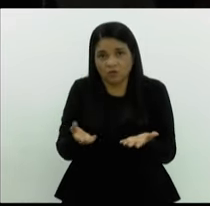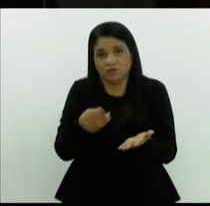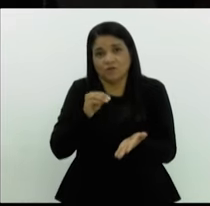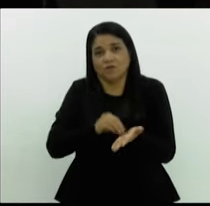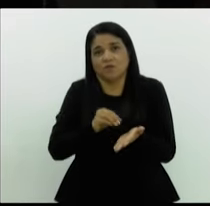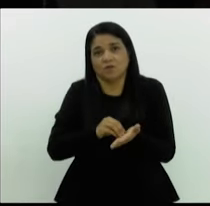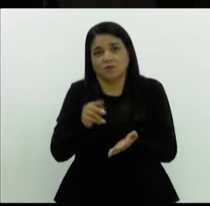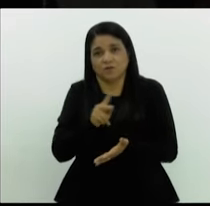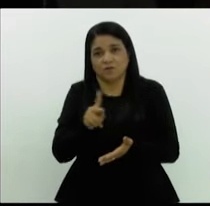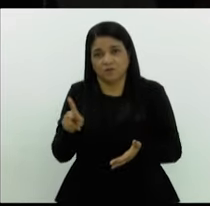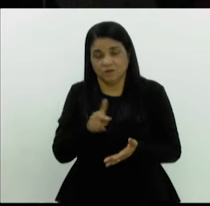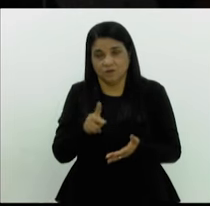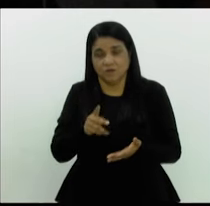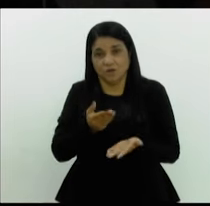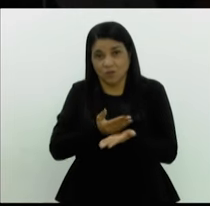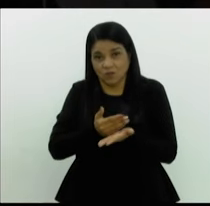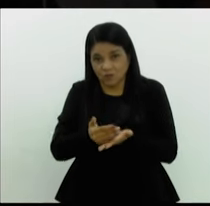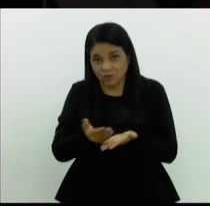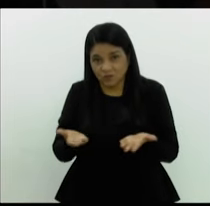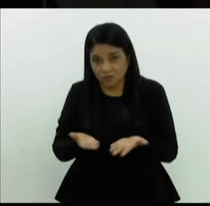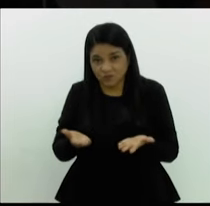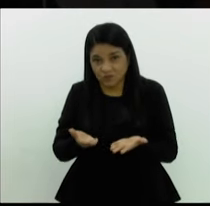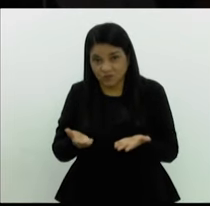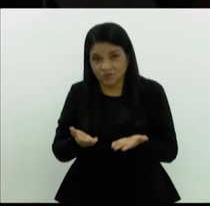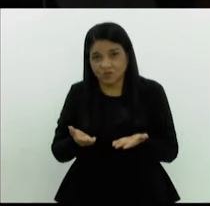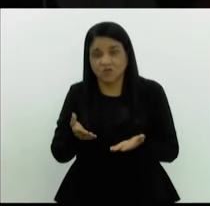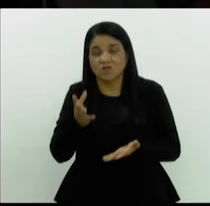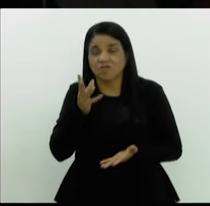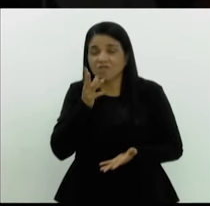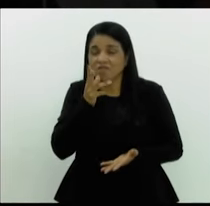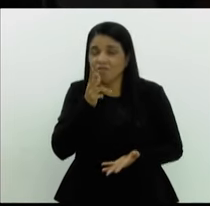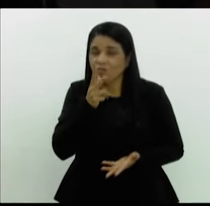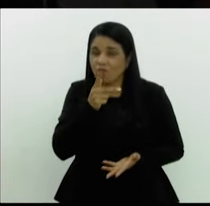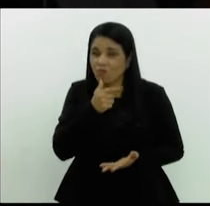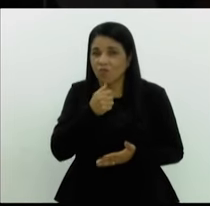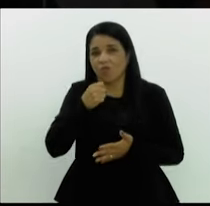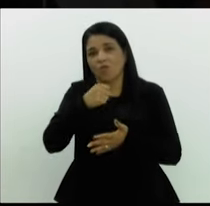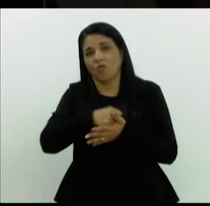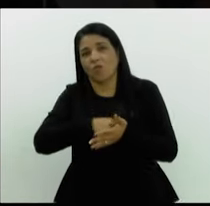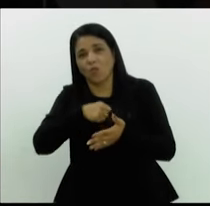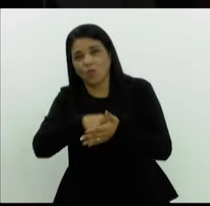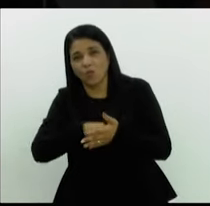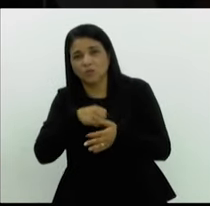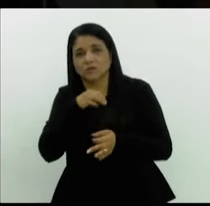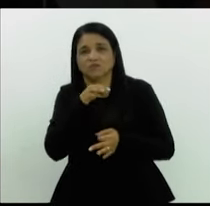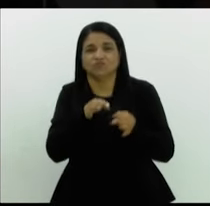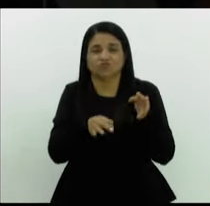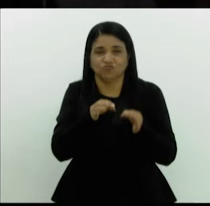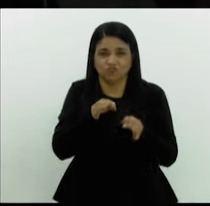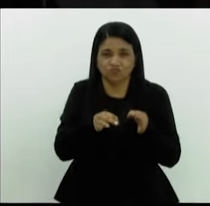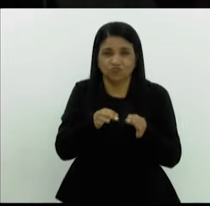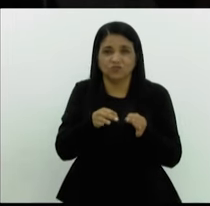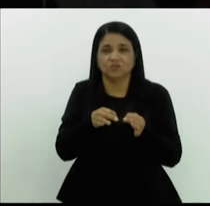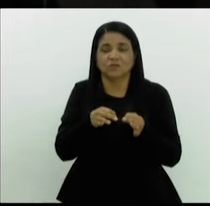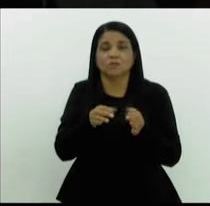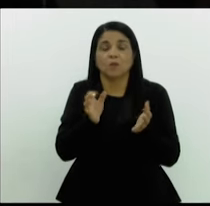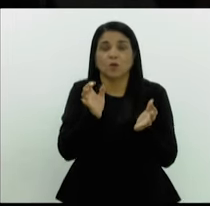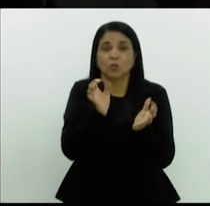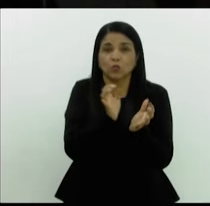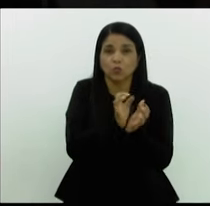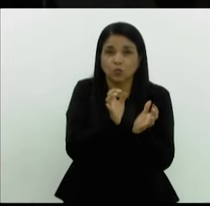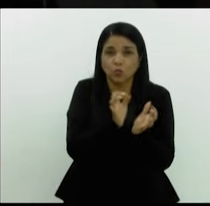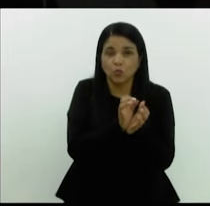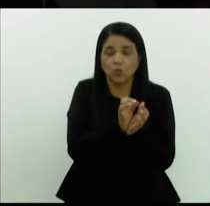Hoje, está se iniciando, com muita demora e com muita luta e com muita justiça, mais uma turma